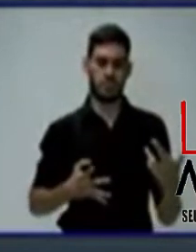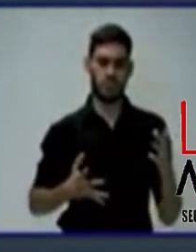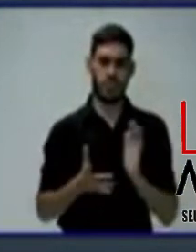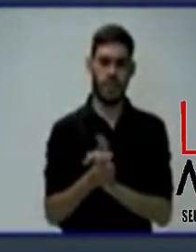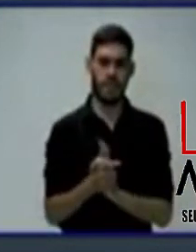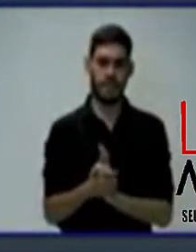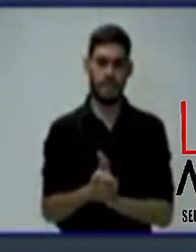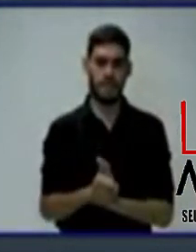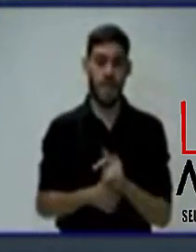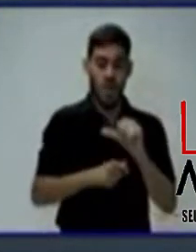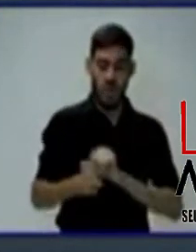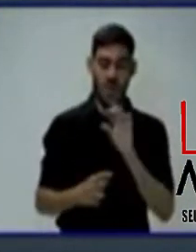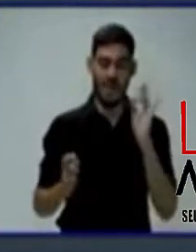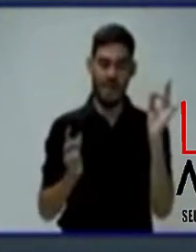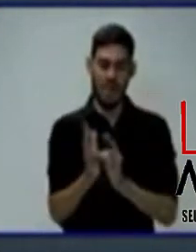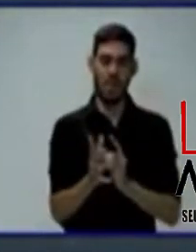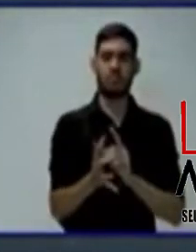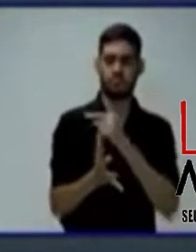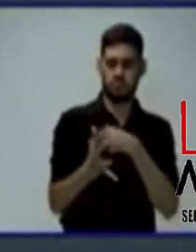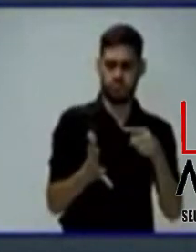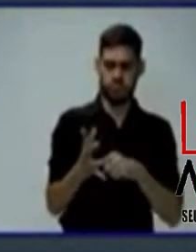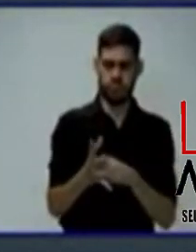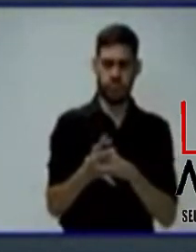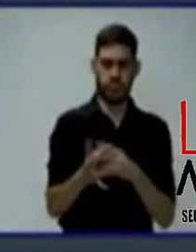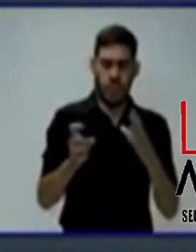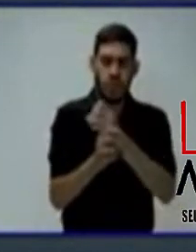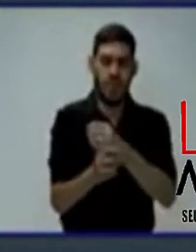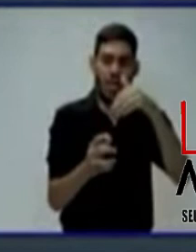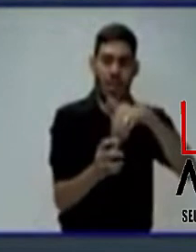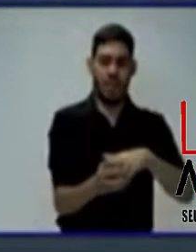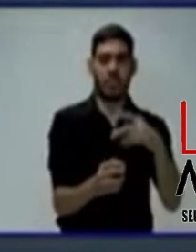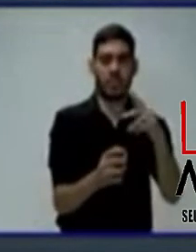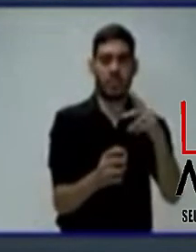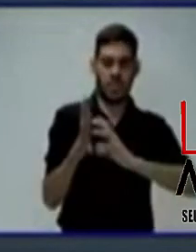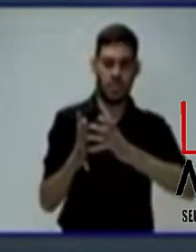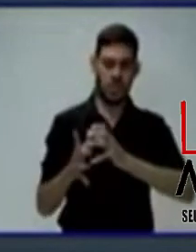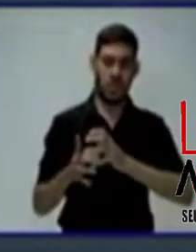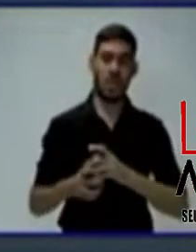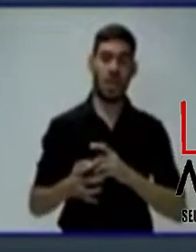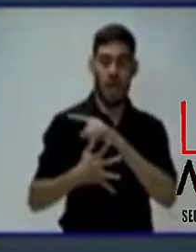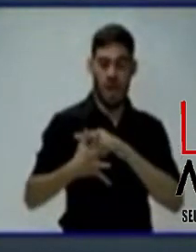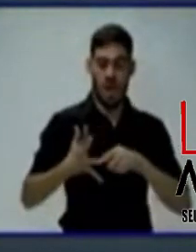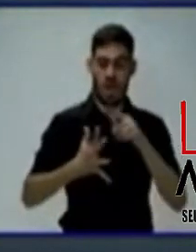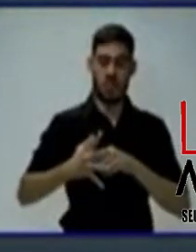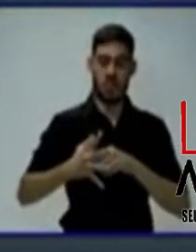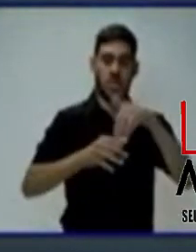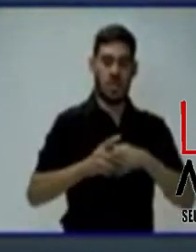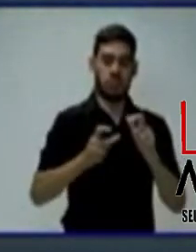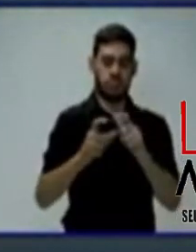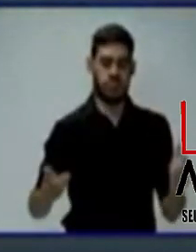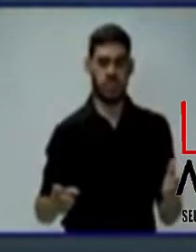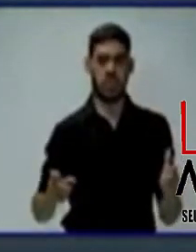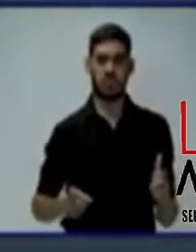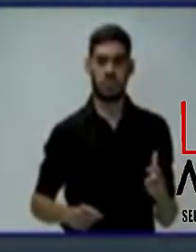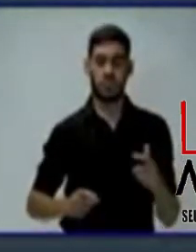tornar definitiva a anulação dos votos da chapa por ele integrada e anular as eleições majoritárias